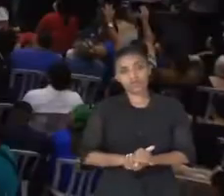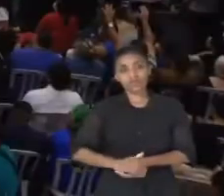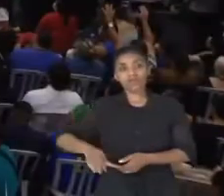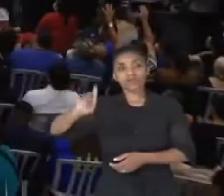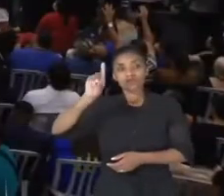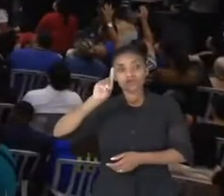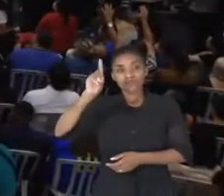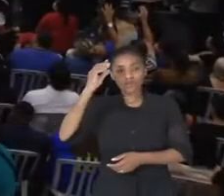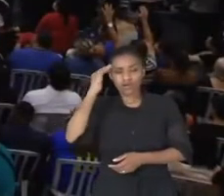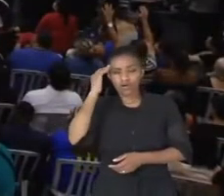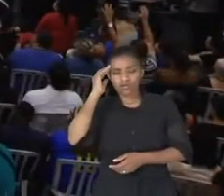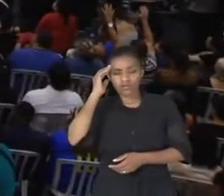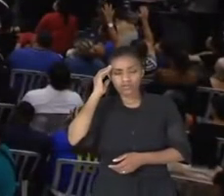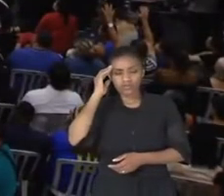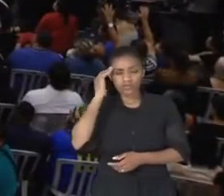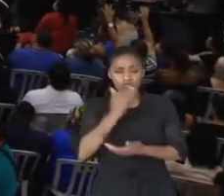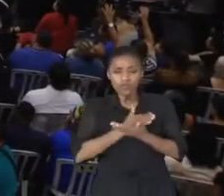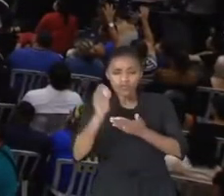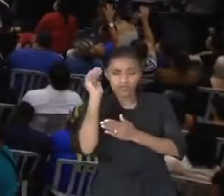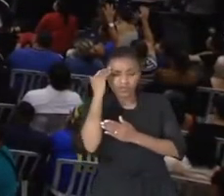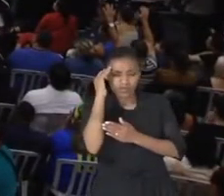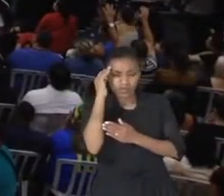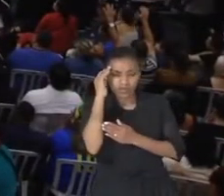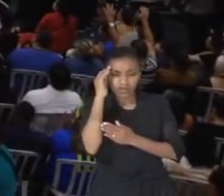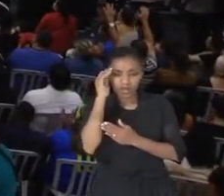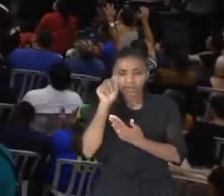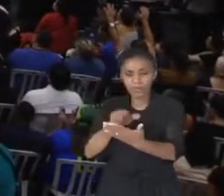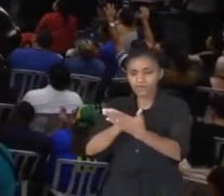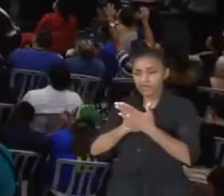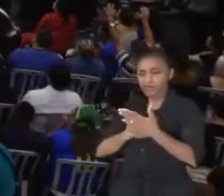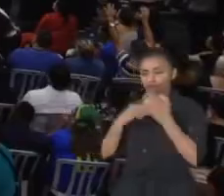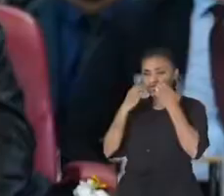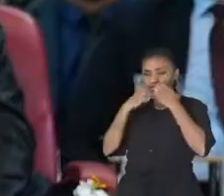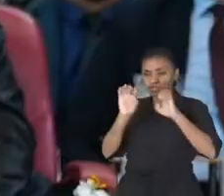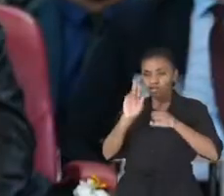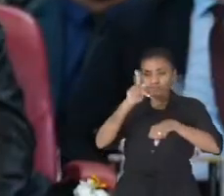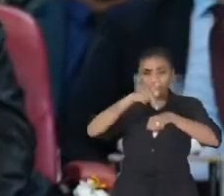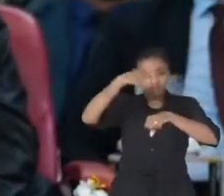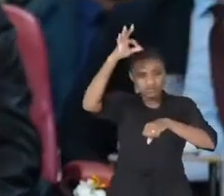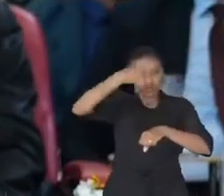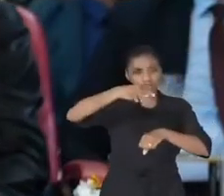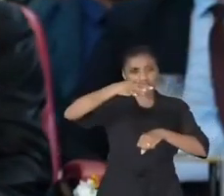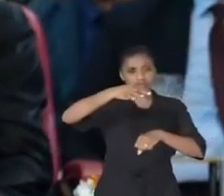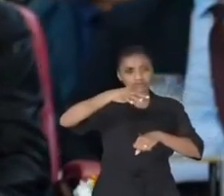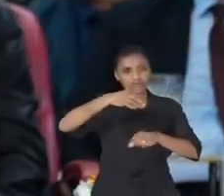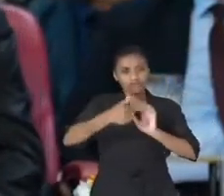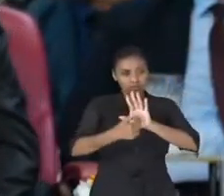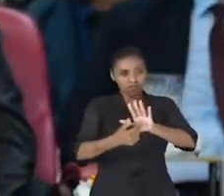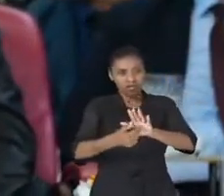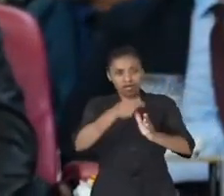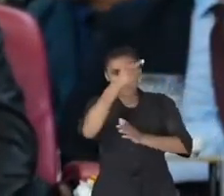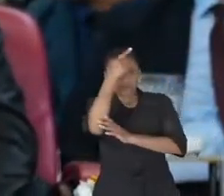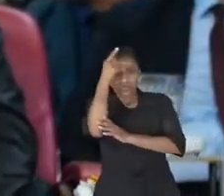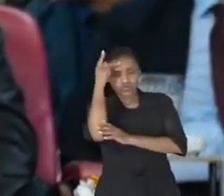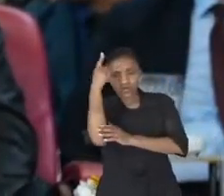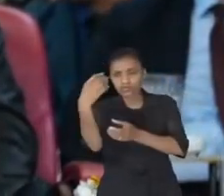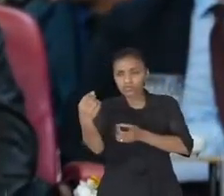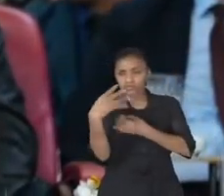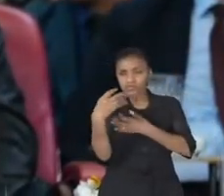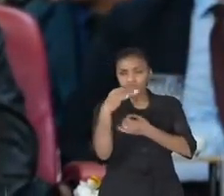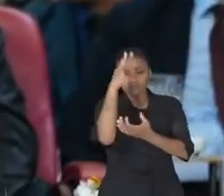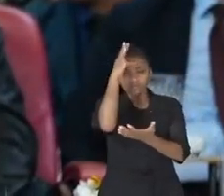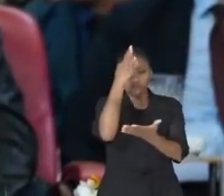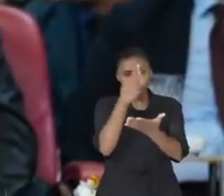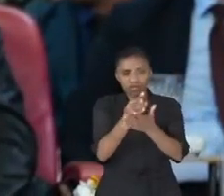Desde que eu me entendo por gente, me apresentaram um evangelho pentecostal de verdade, e os irmãos que me ensinaram a fé